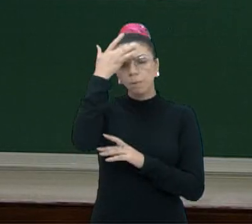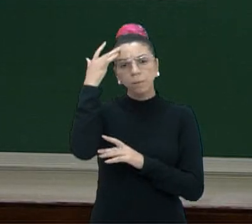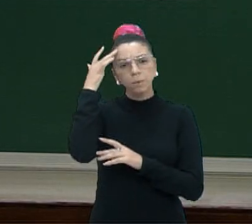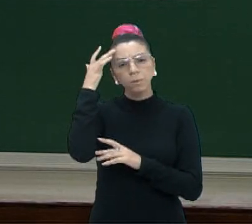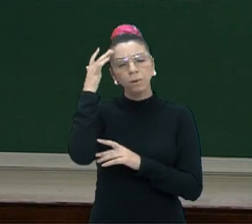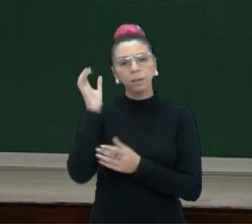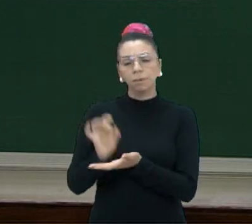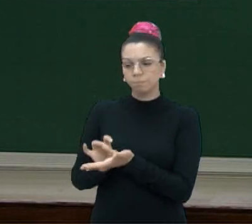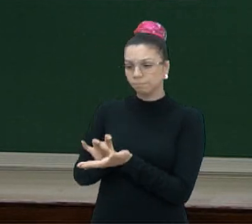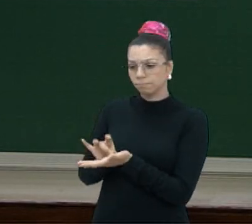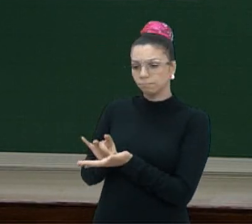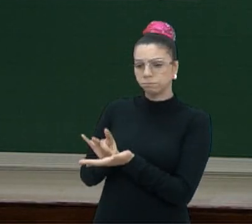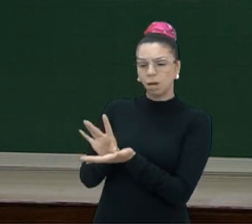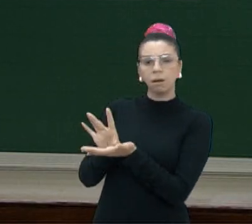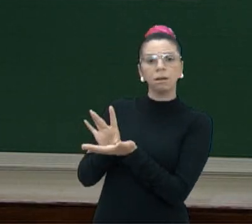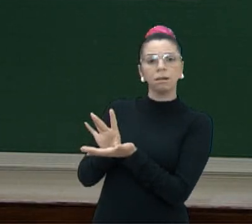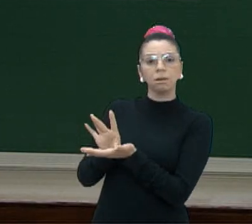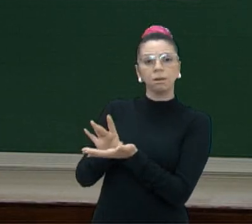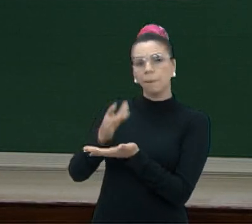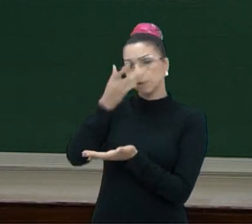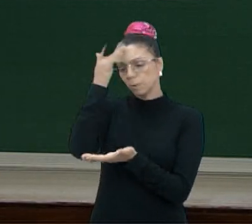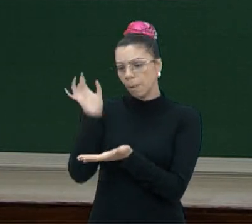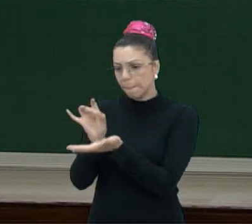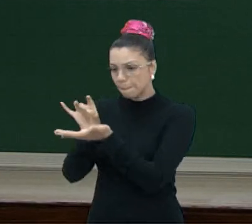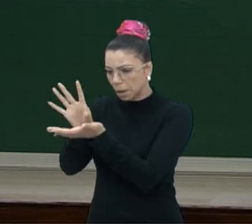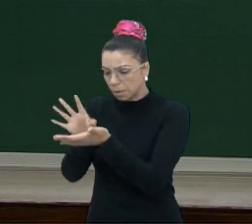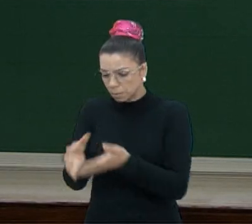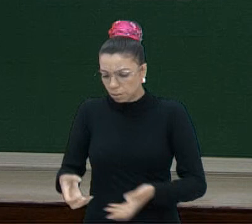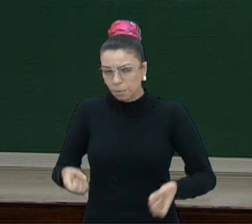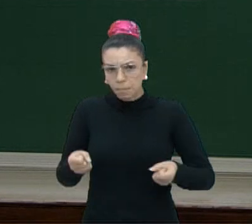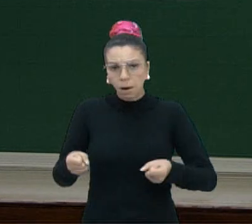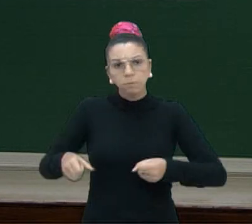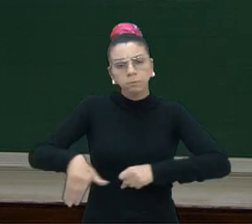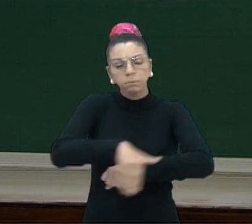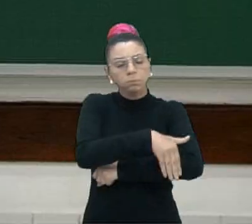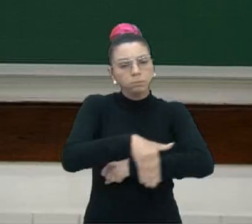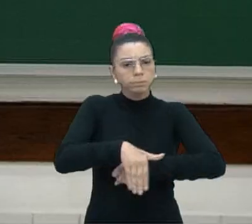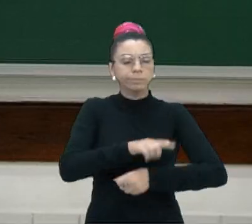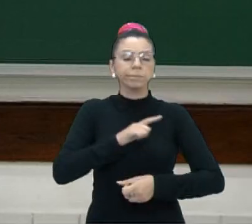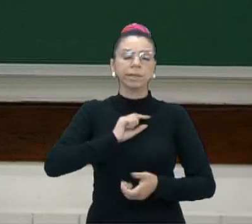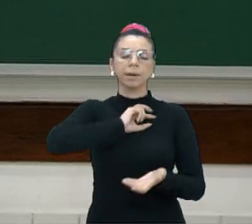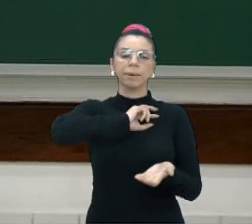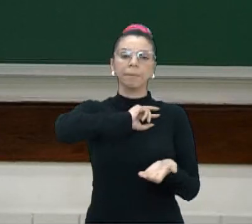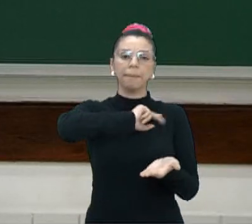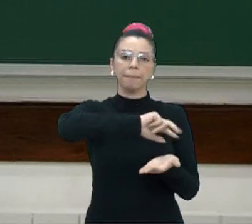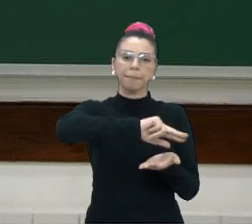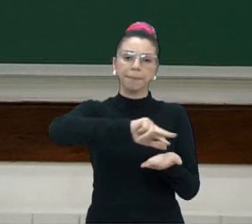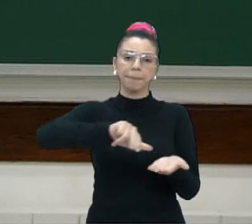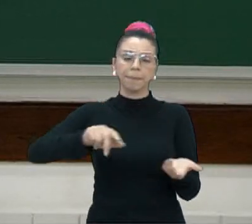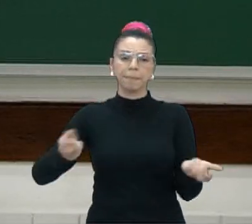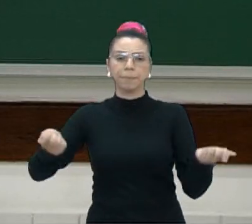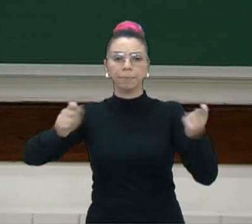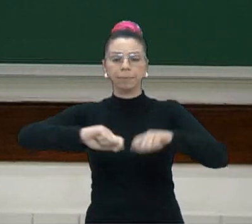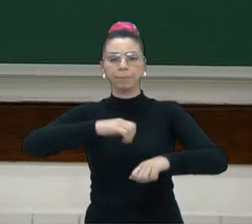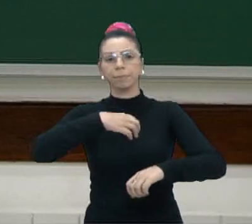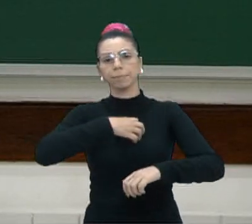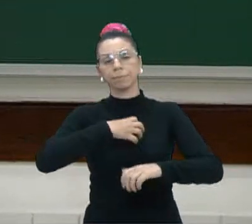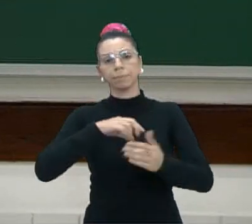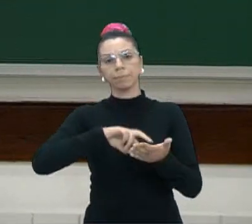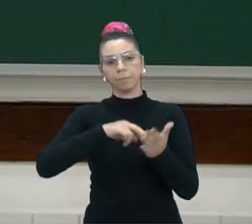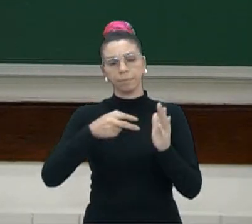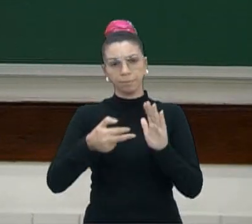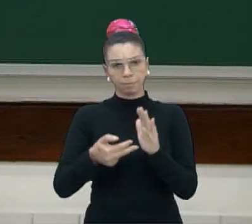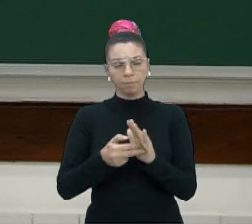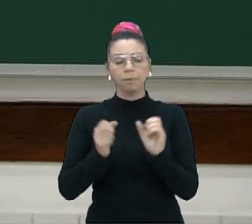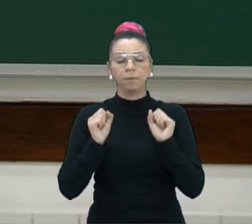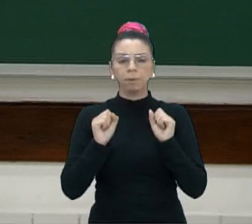alguém embora e aquelas malas ficaram ali na rua? Então nós temos inúmeras possibilidades de sentidos que podem ser